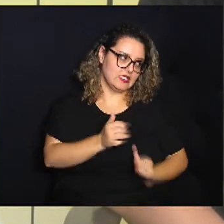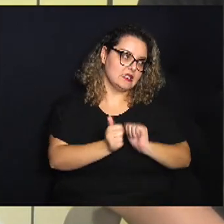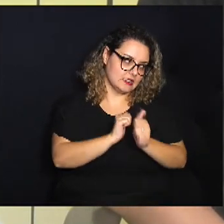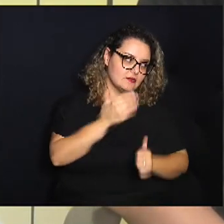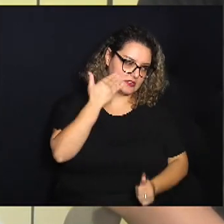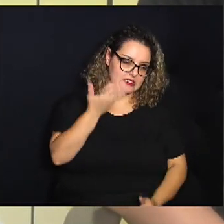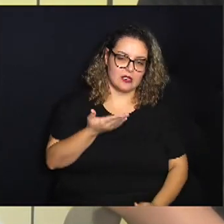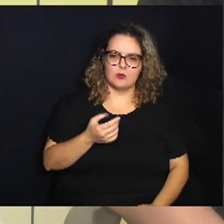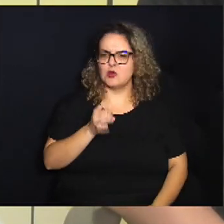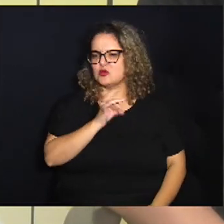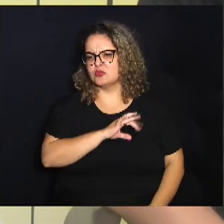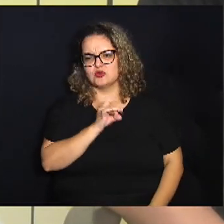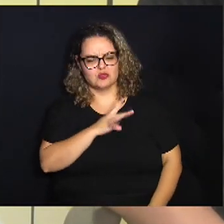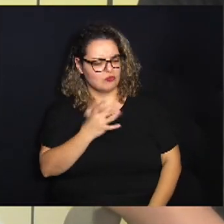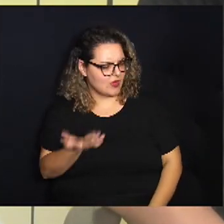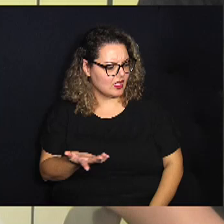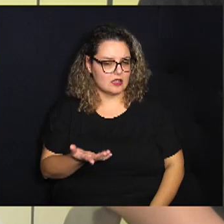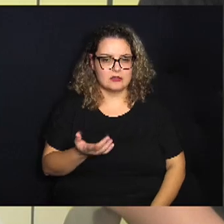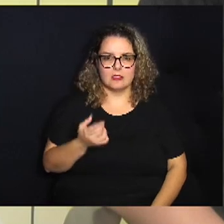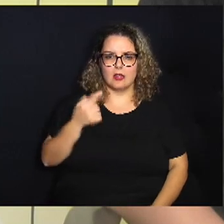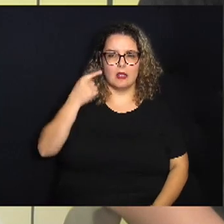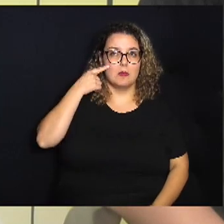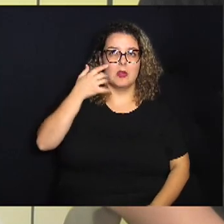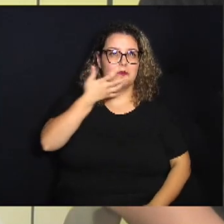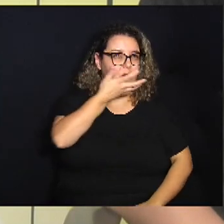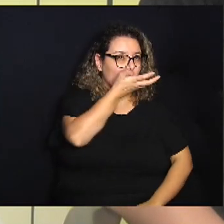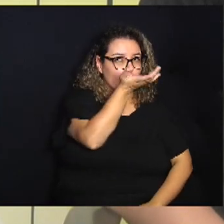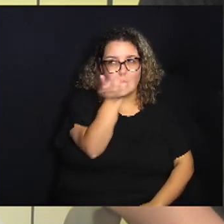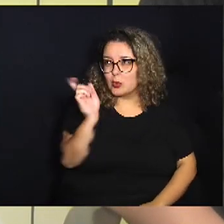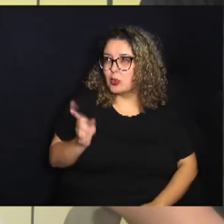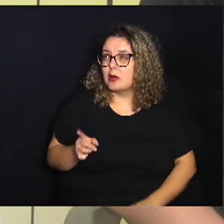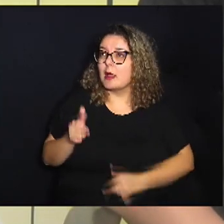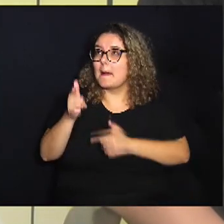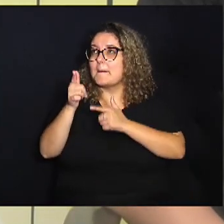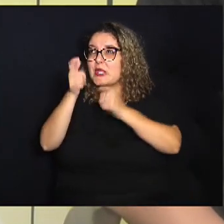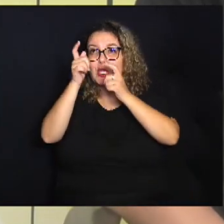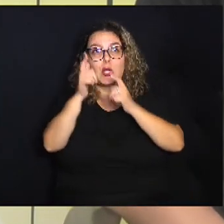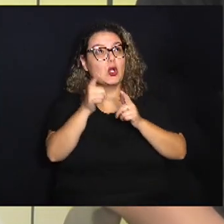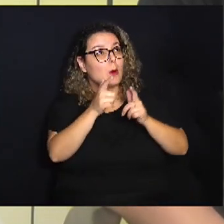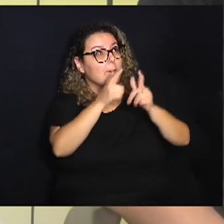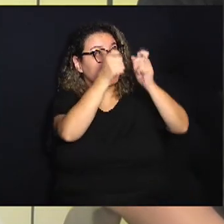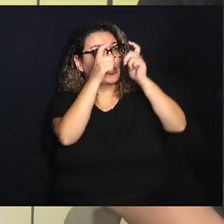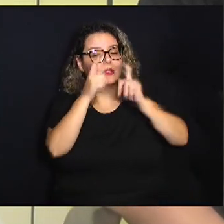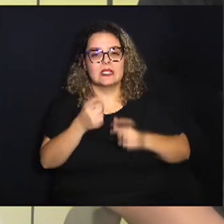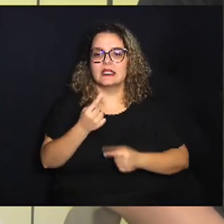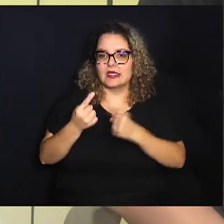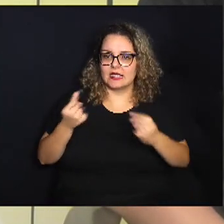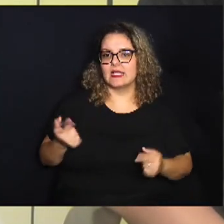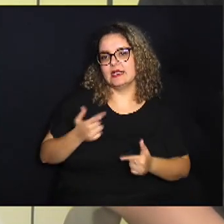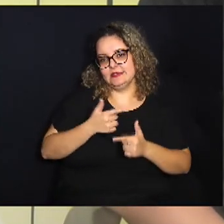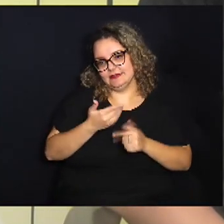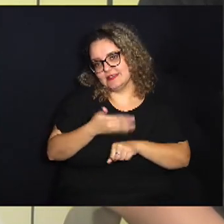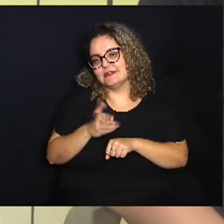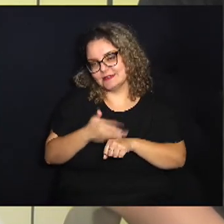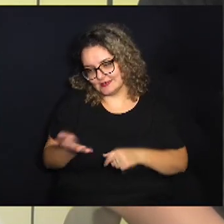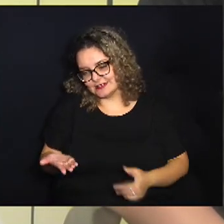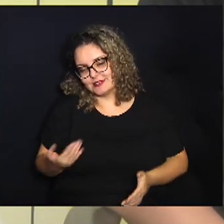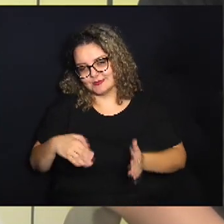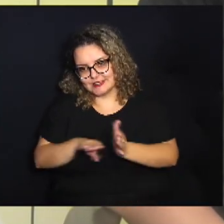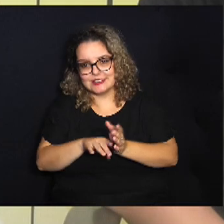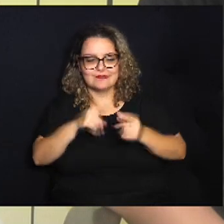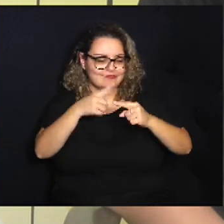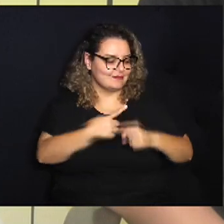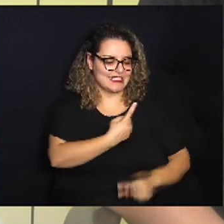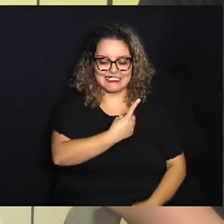Então ele imaginava como se fossem dragões voando, que ele tinha que matar um por dia em cada treino para chegar na prova